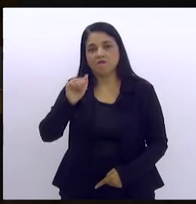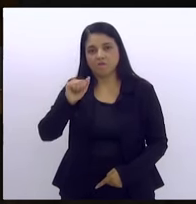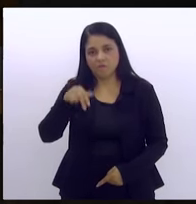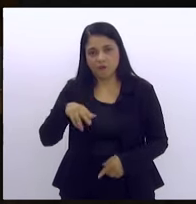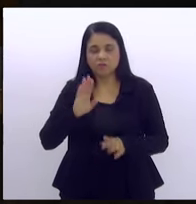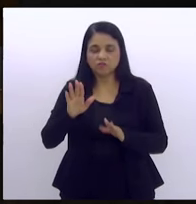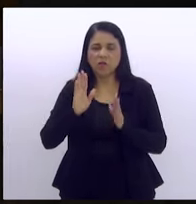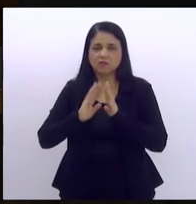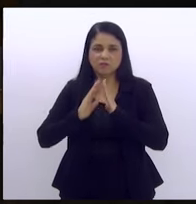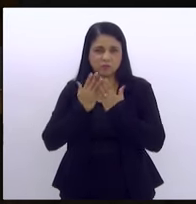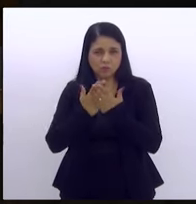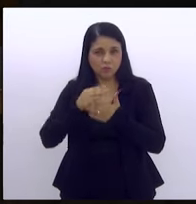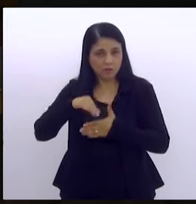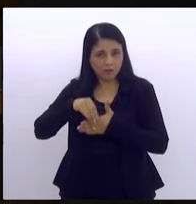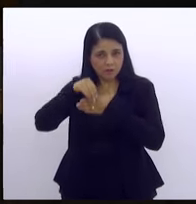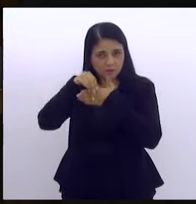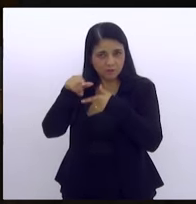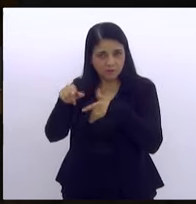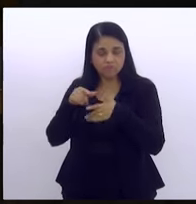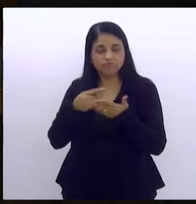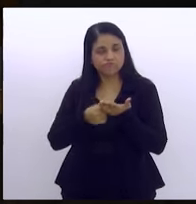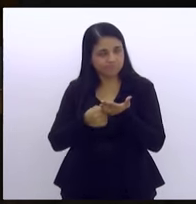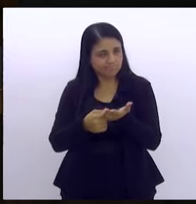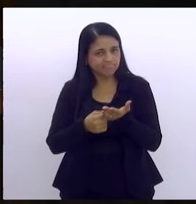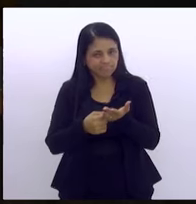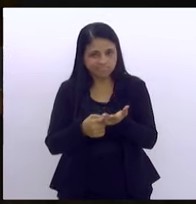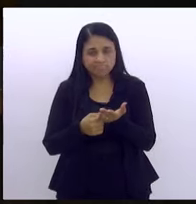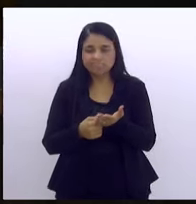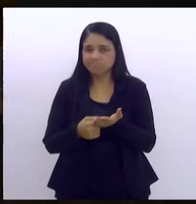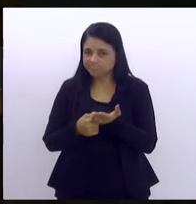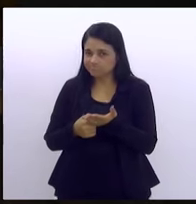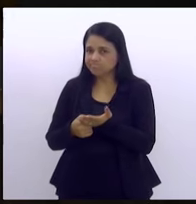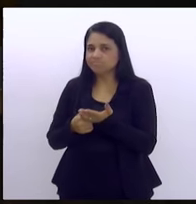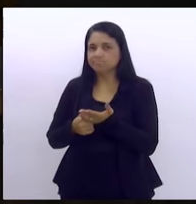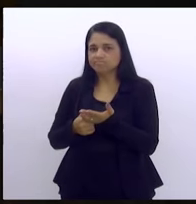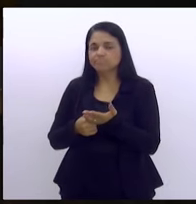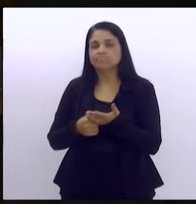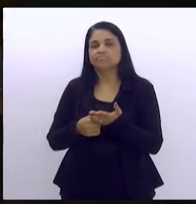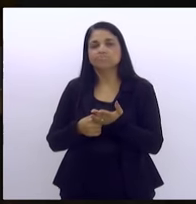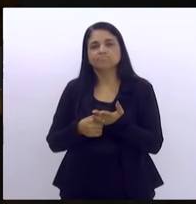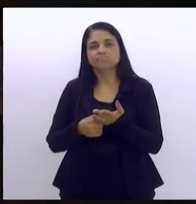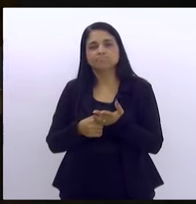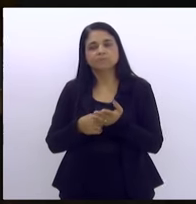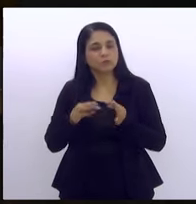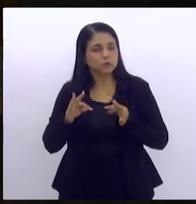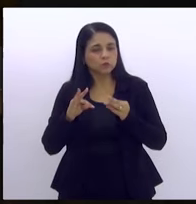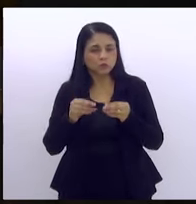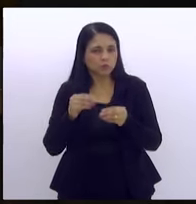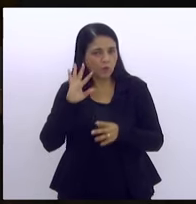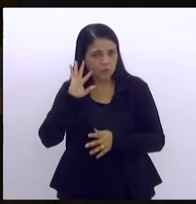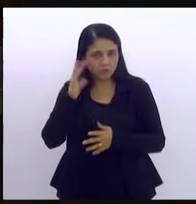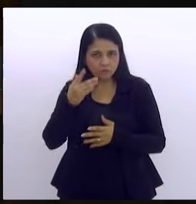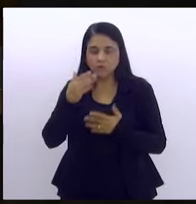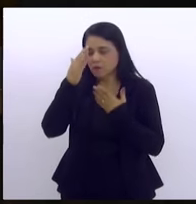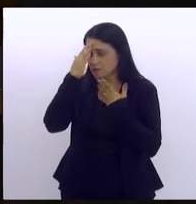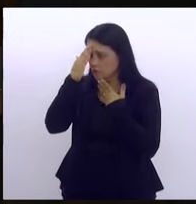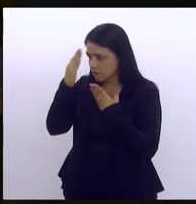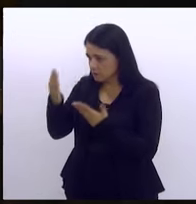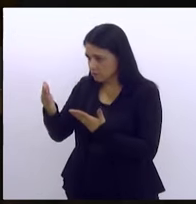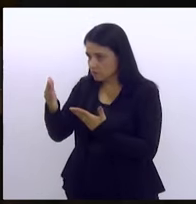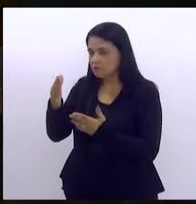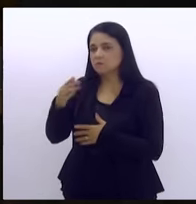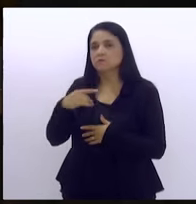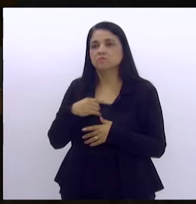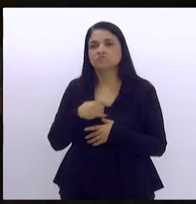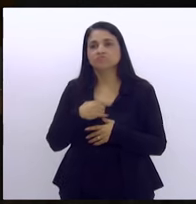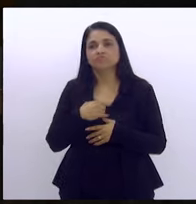gente ia buscar um bom acordo de forma que saíssemos de maneira mais célere e com tudo resolvido. Então, agradeço muito a